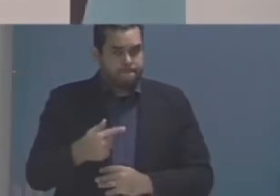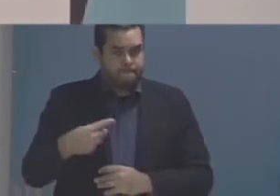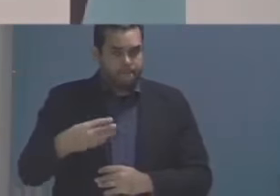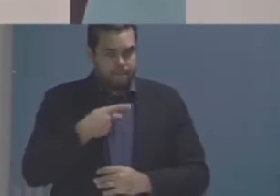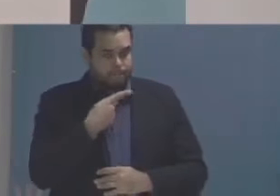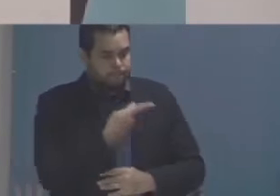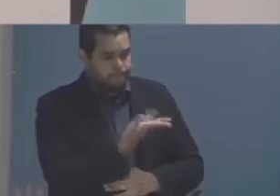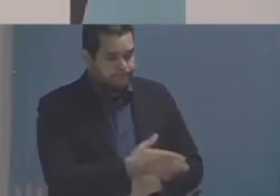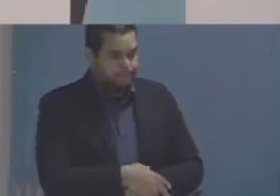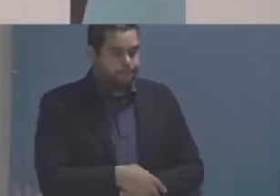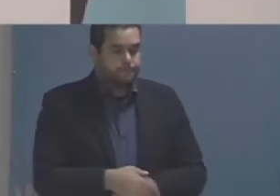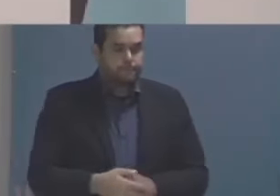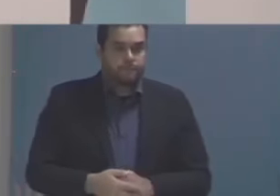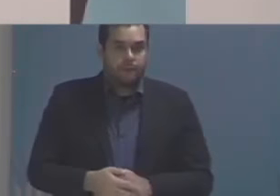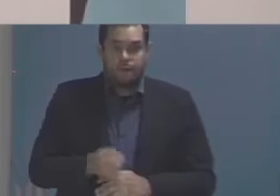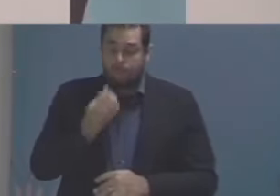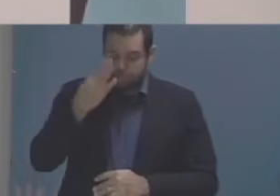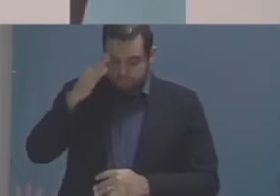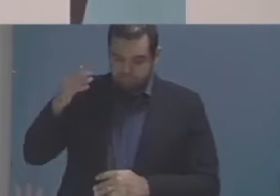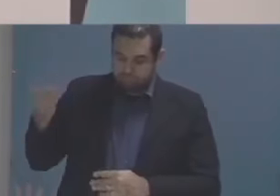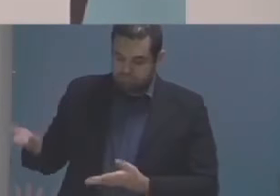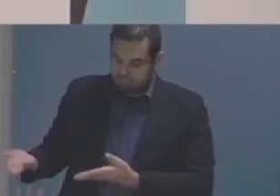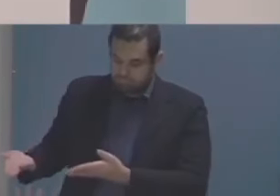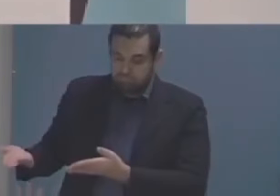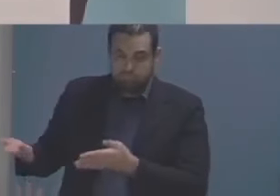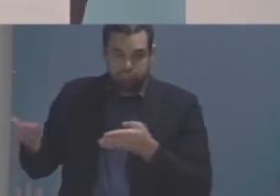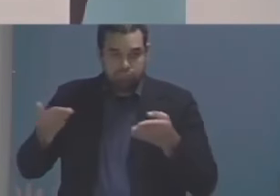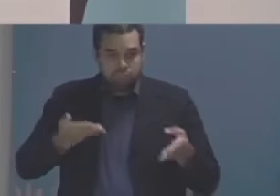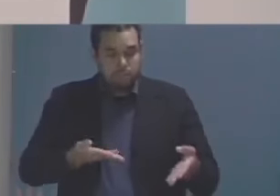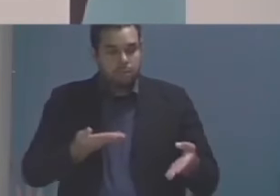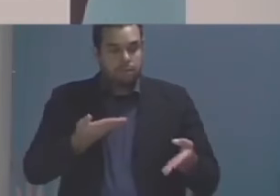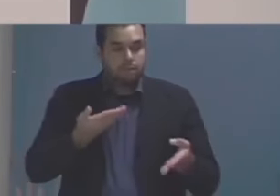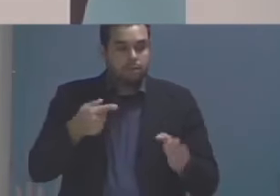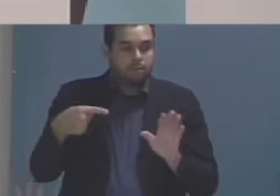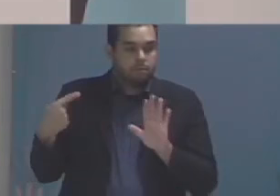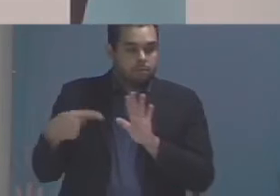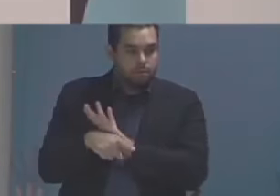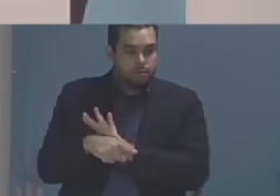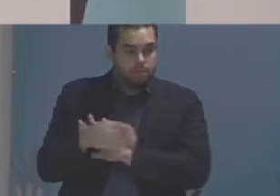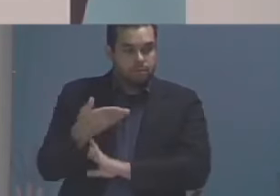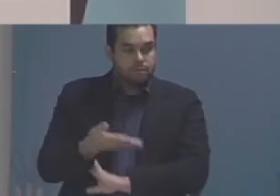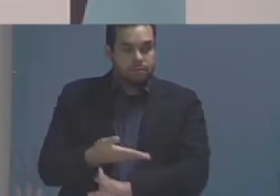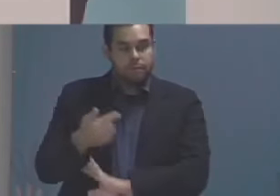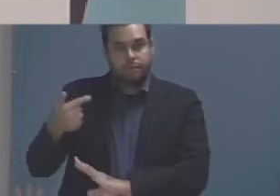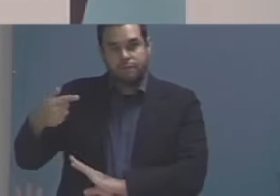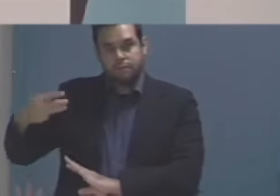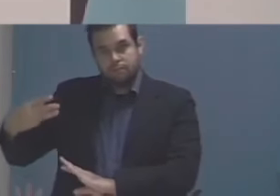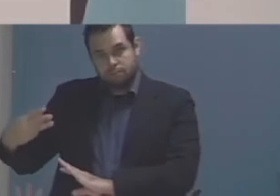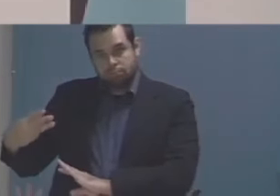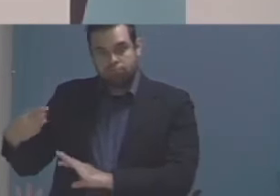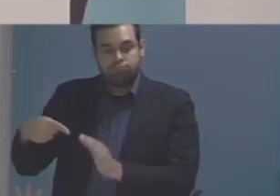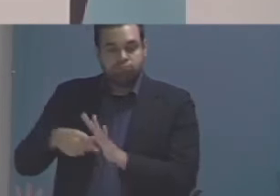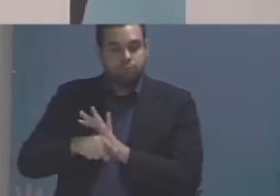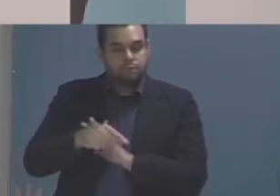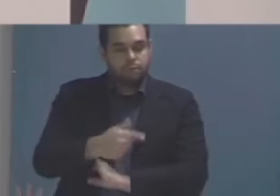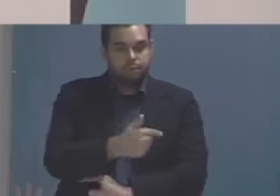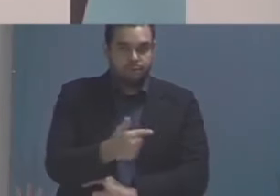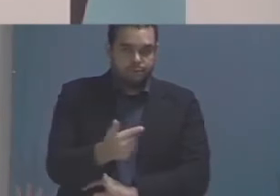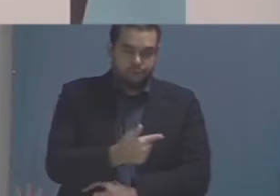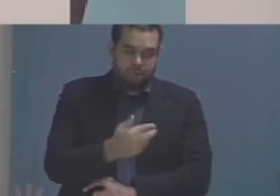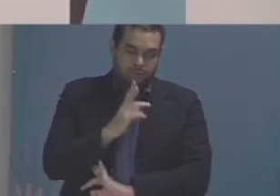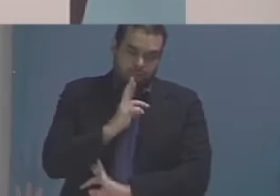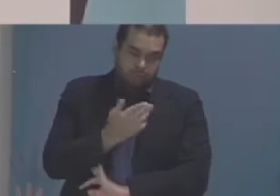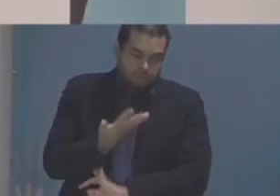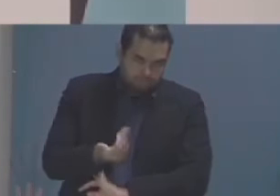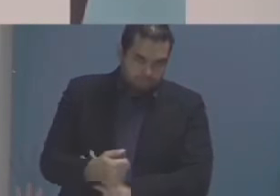Obrigado, candidato. O candidato Rogério Giannini, da chapa 23, terá 3 minutos para a